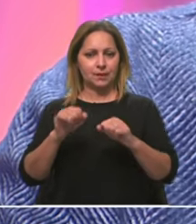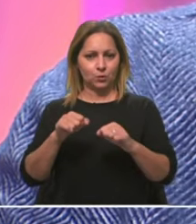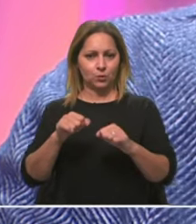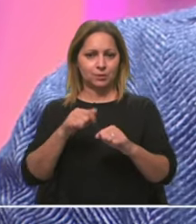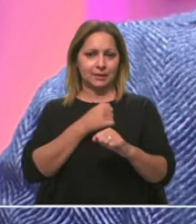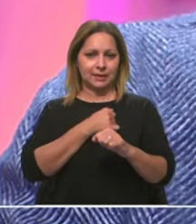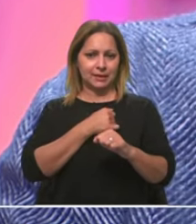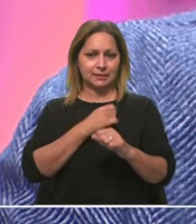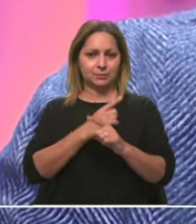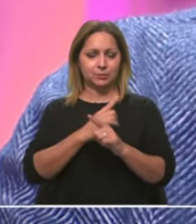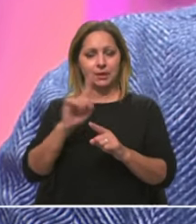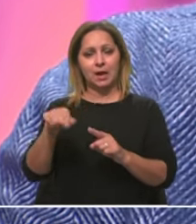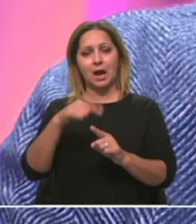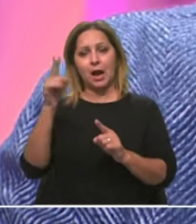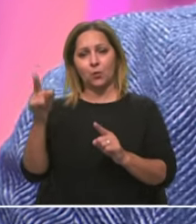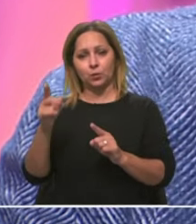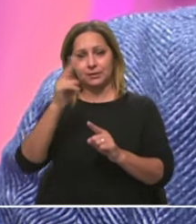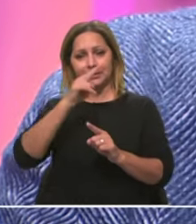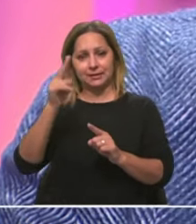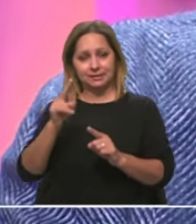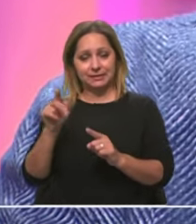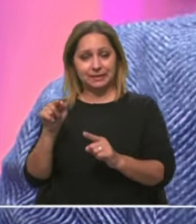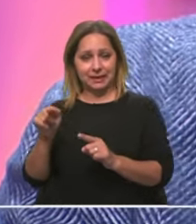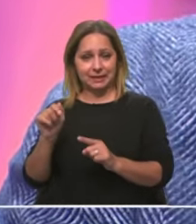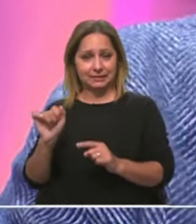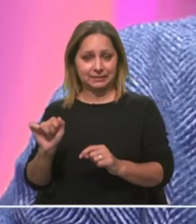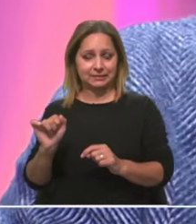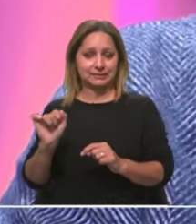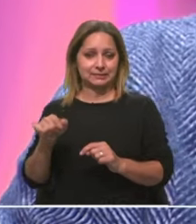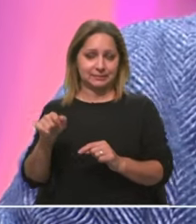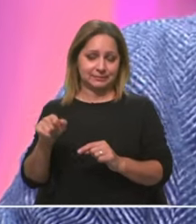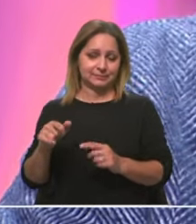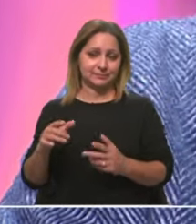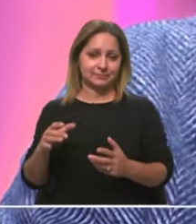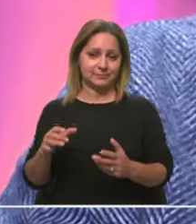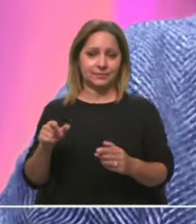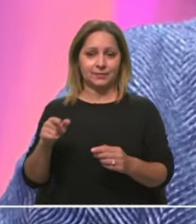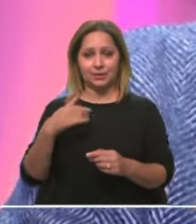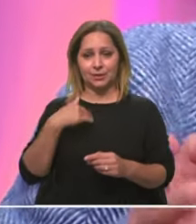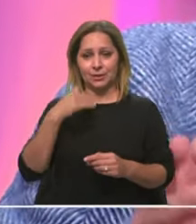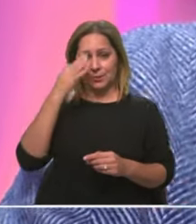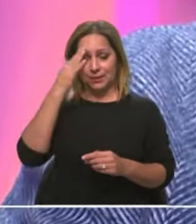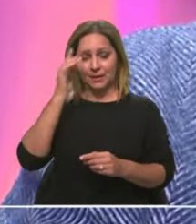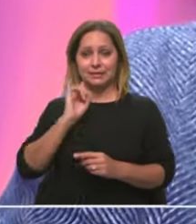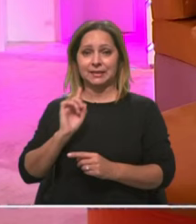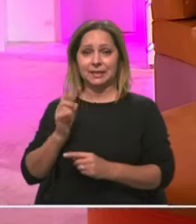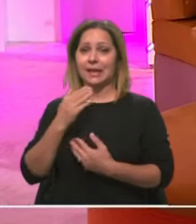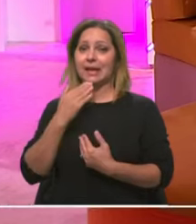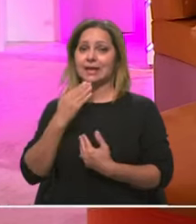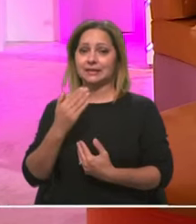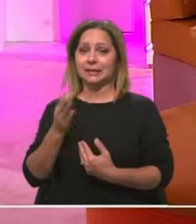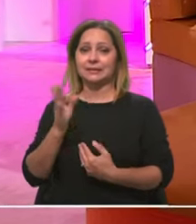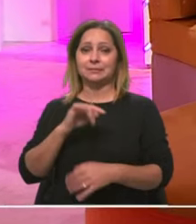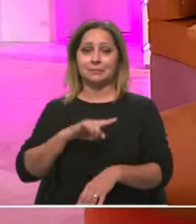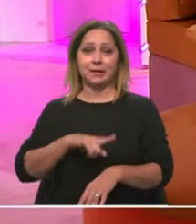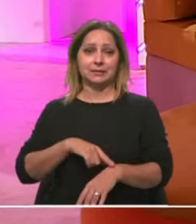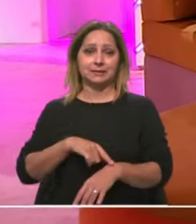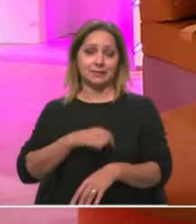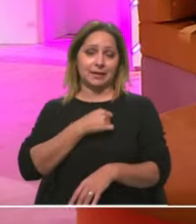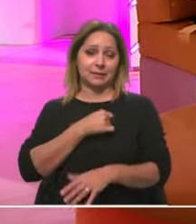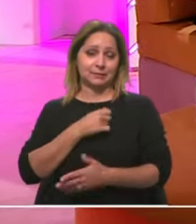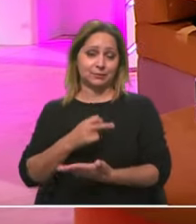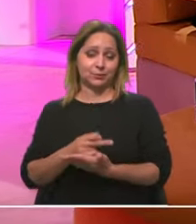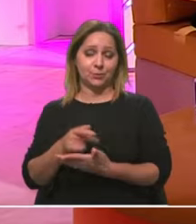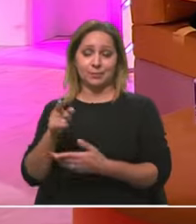entanto há outro artista lá em casa sim não eu acho que a Carolina até agradece eu estou mais tempo em casa para ela também